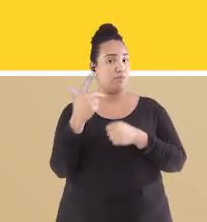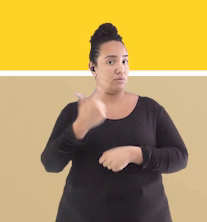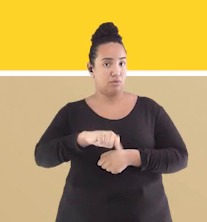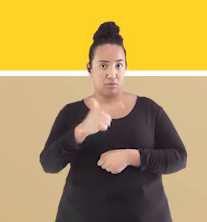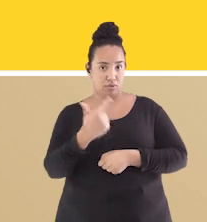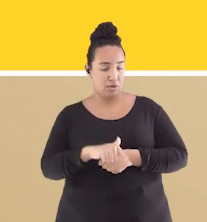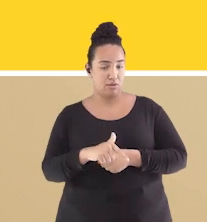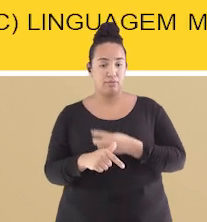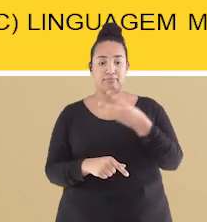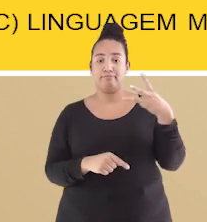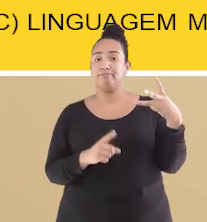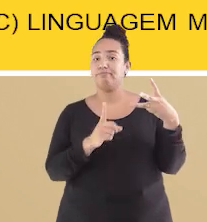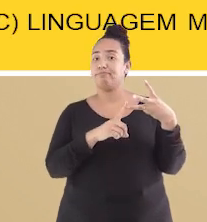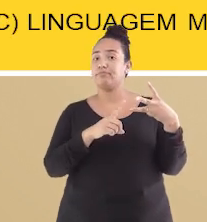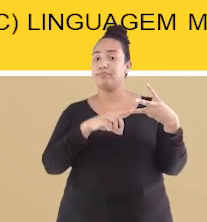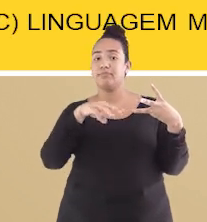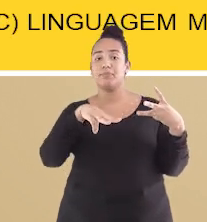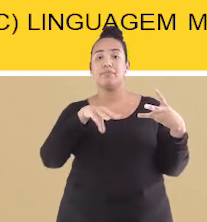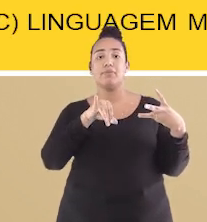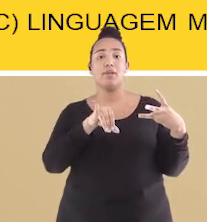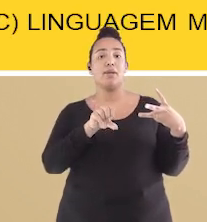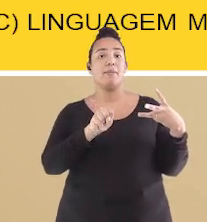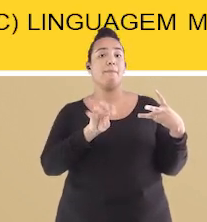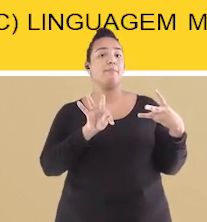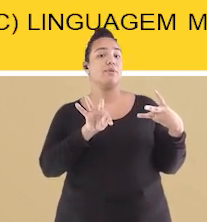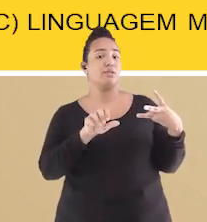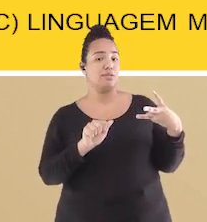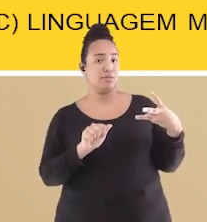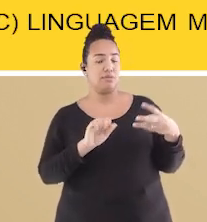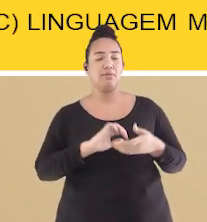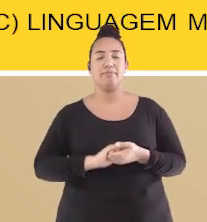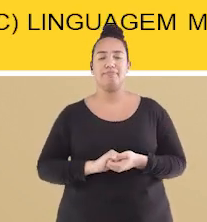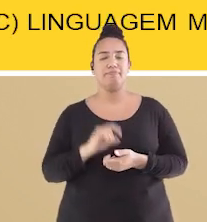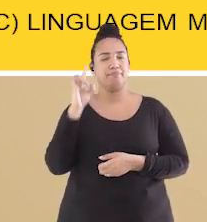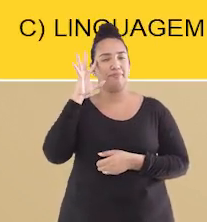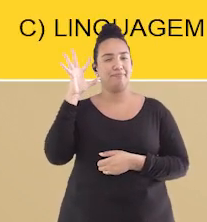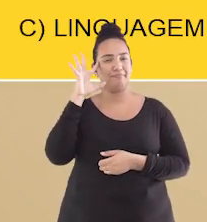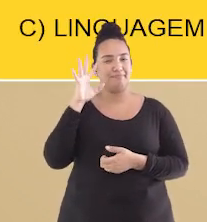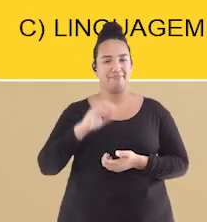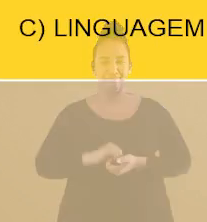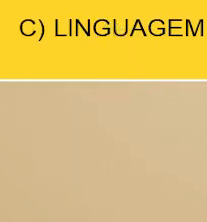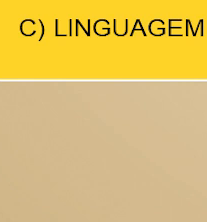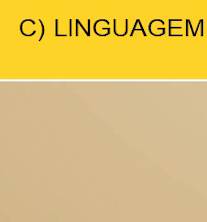linguagem não verbal? Ou letra C, linguagem mista? Pense aí.